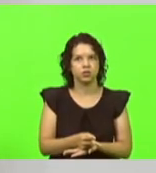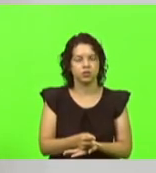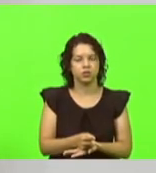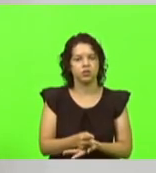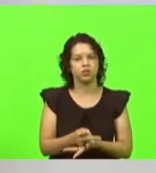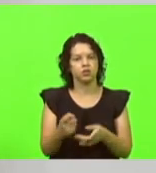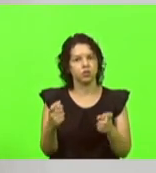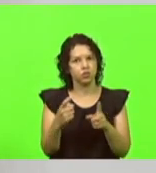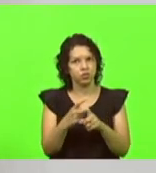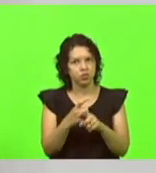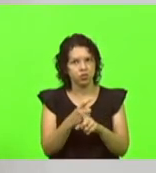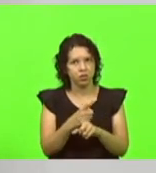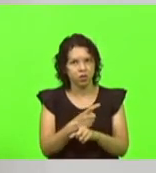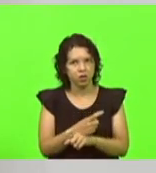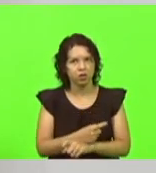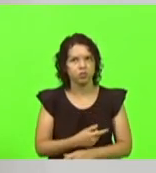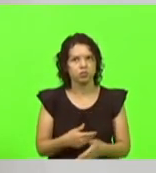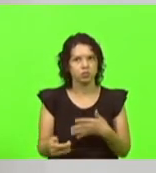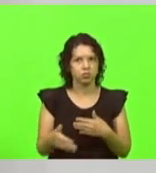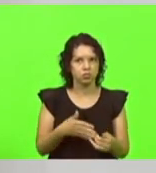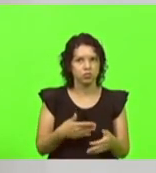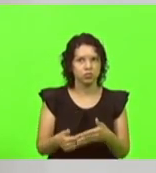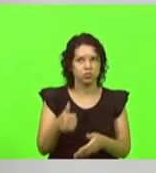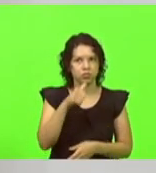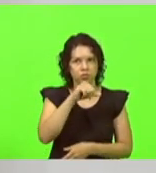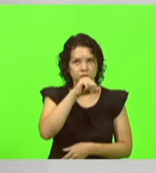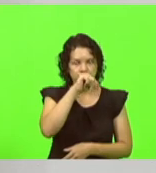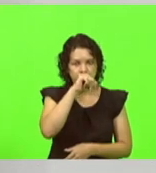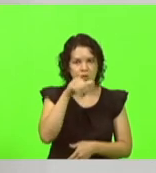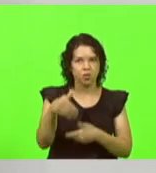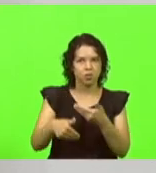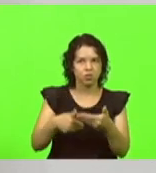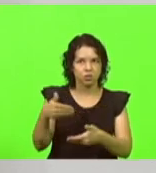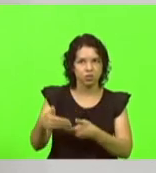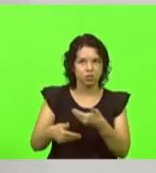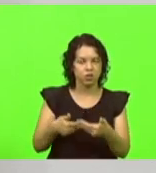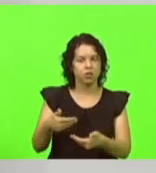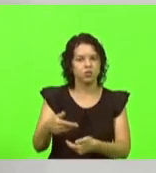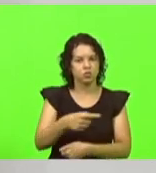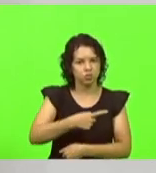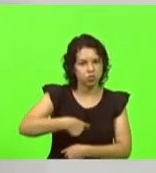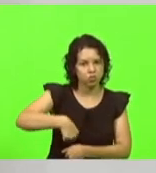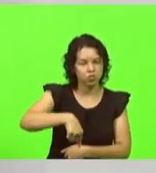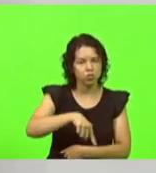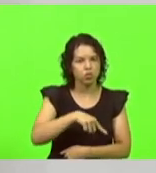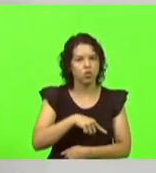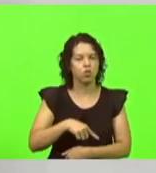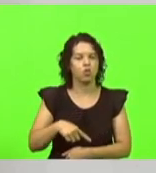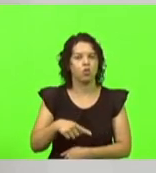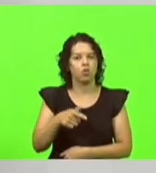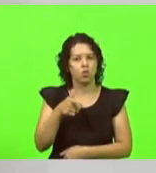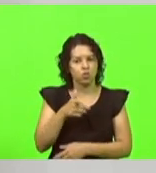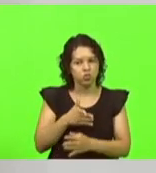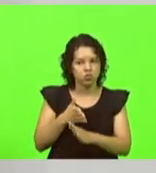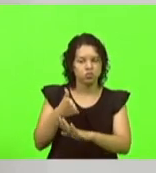dificuldades. Minha mãe cuidava que nós pudéssemos nos